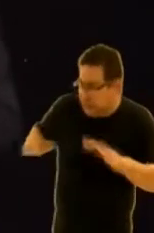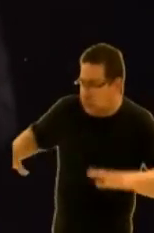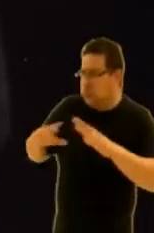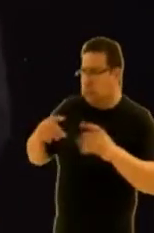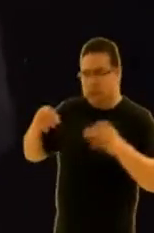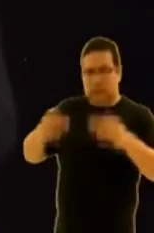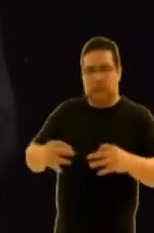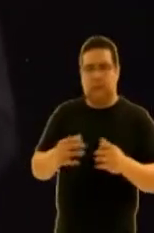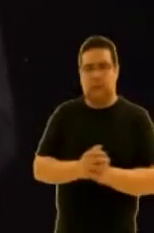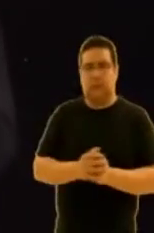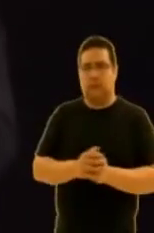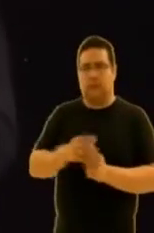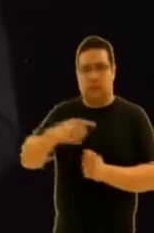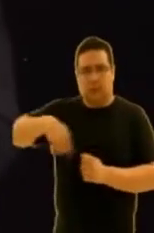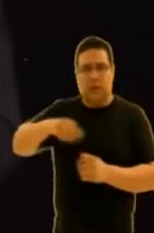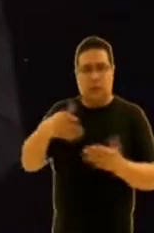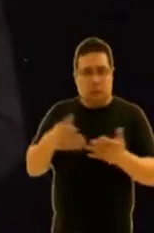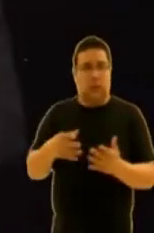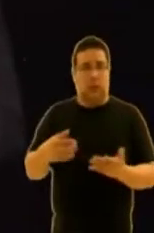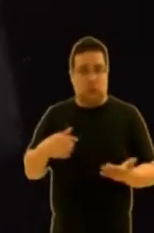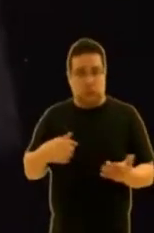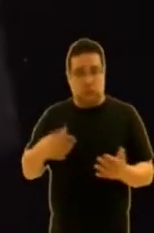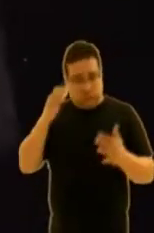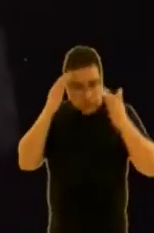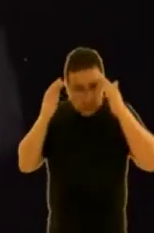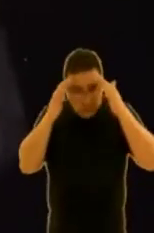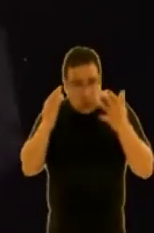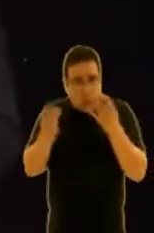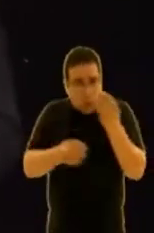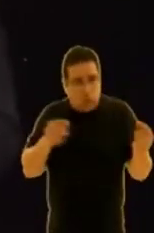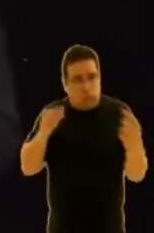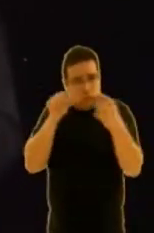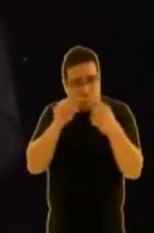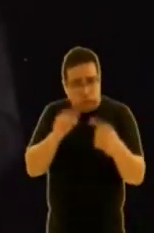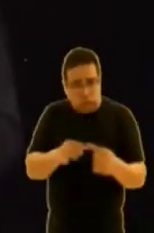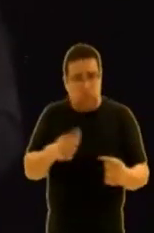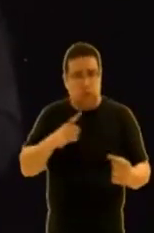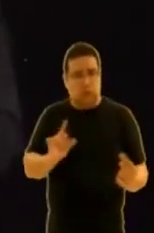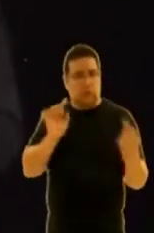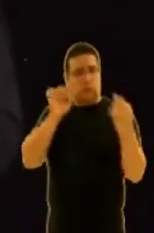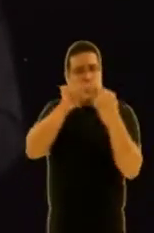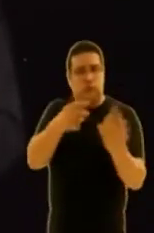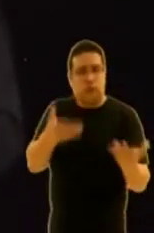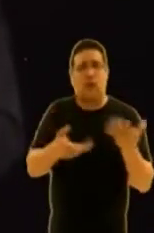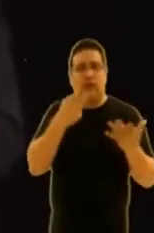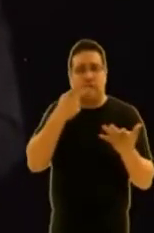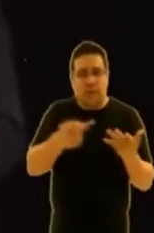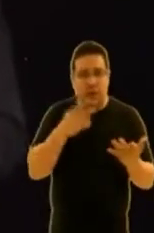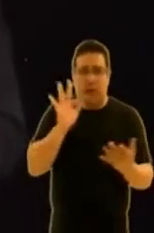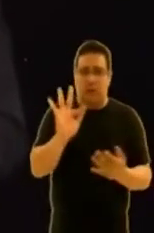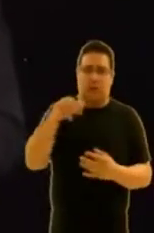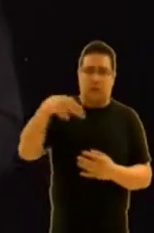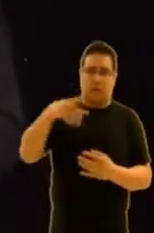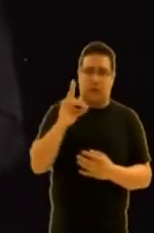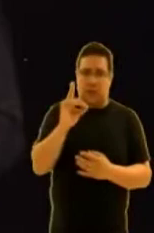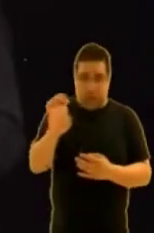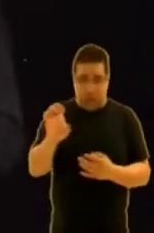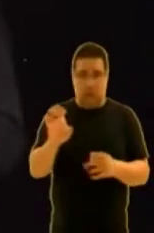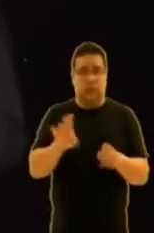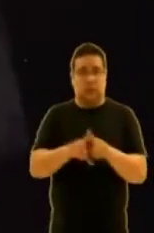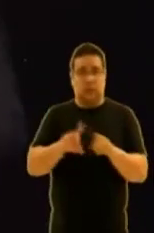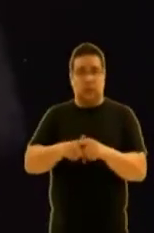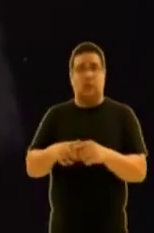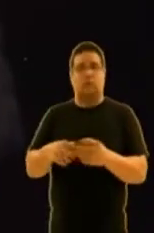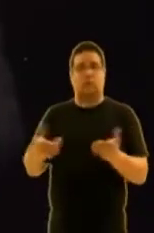Então, é nesse espírito que eu me coloco aqui, é com esse objetivo que eu quero falar do FNDE e